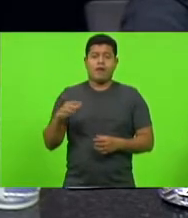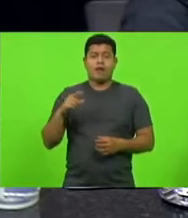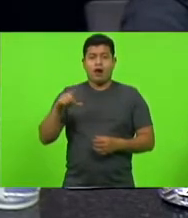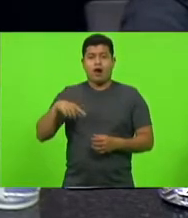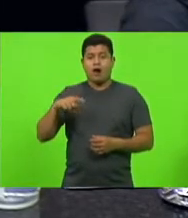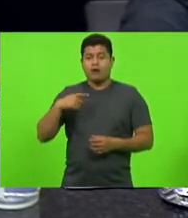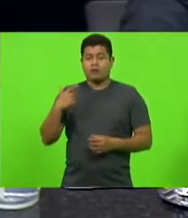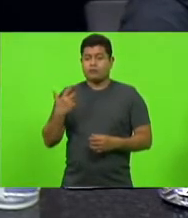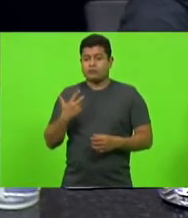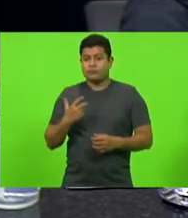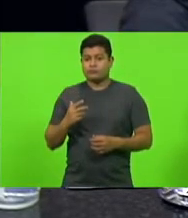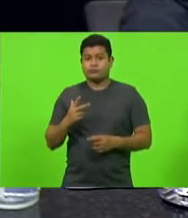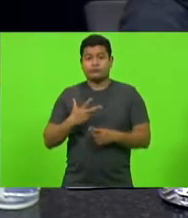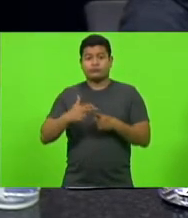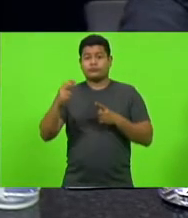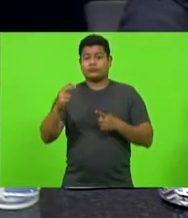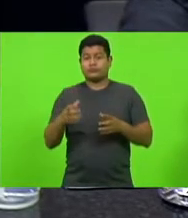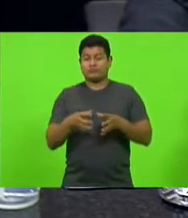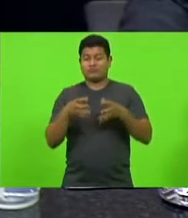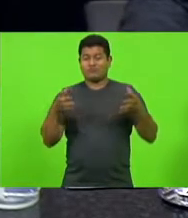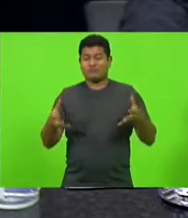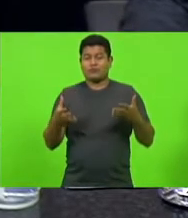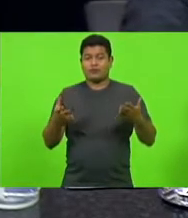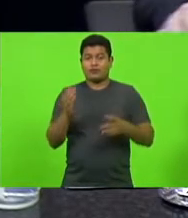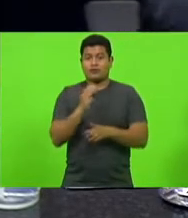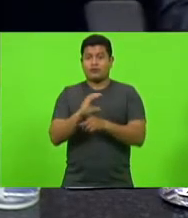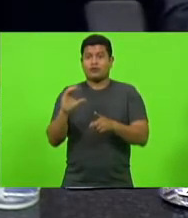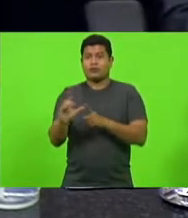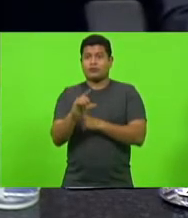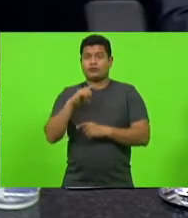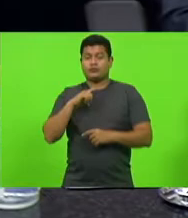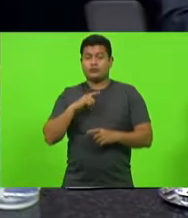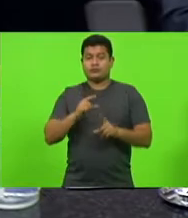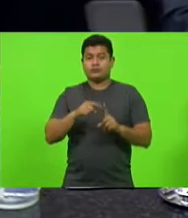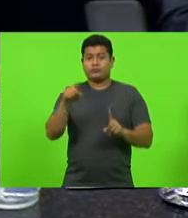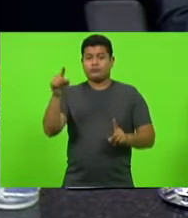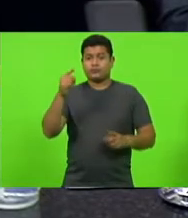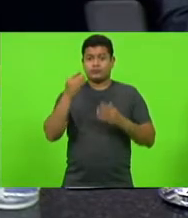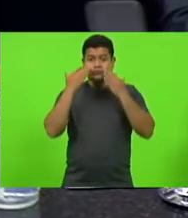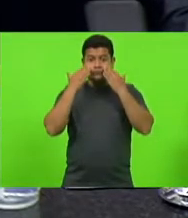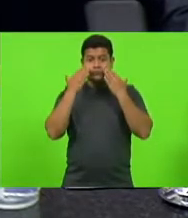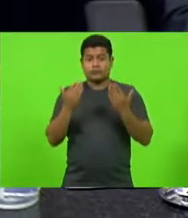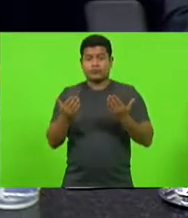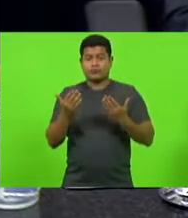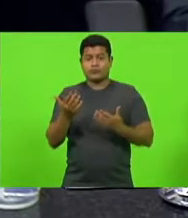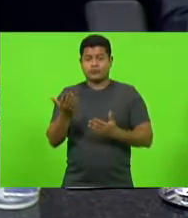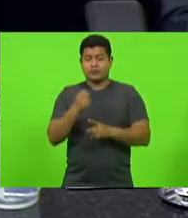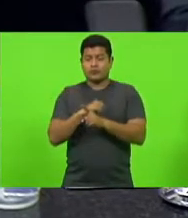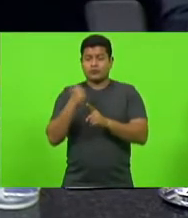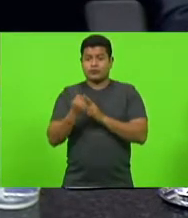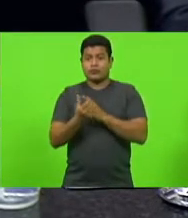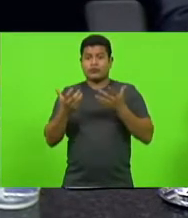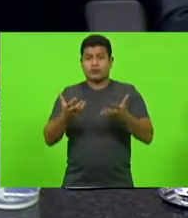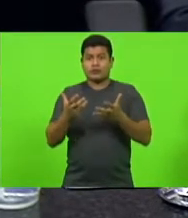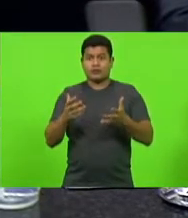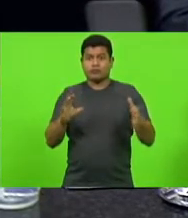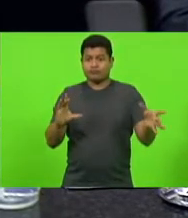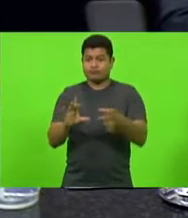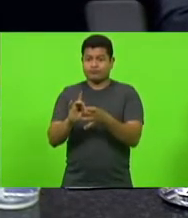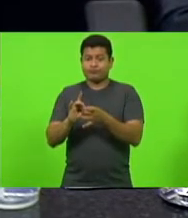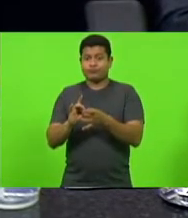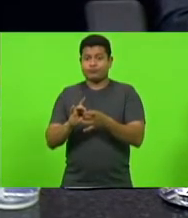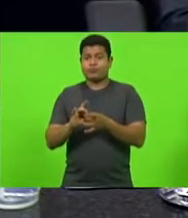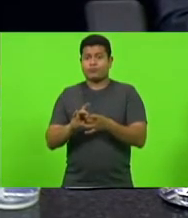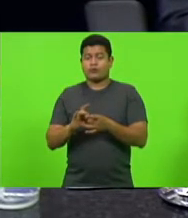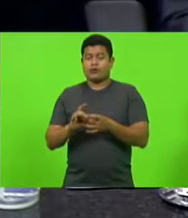nossa comunidade, nós temos pesquisas que comprovam que a sociedade quer, de fato, a implementação da